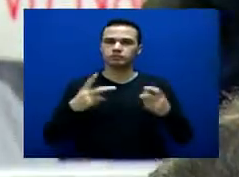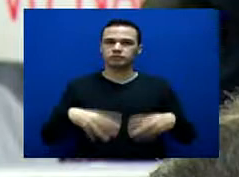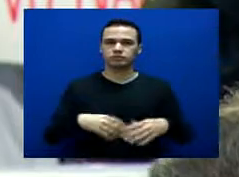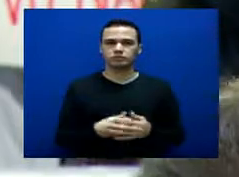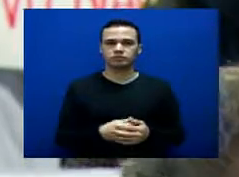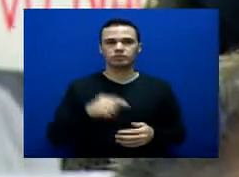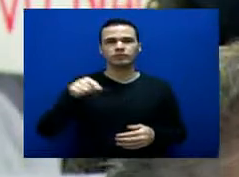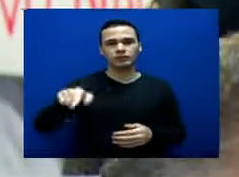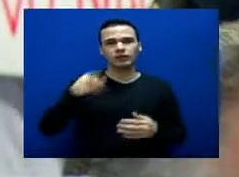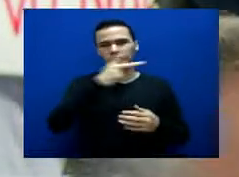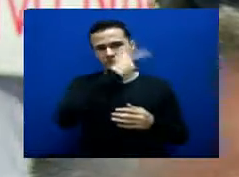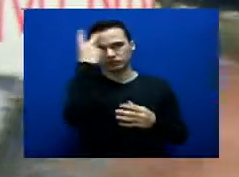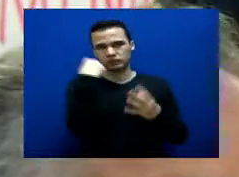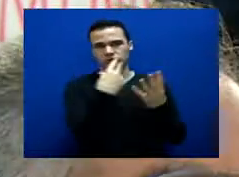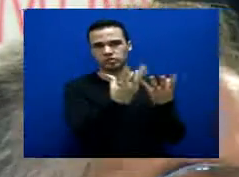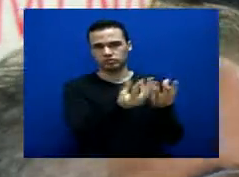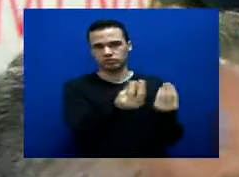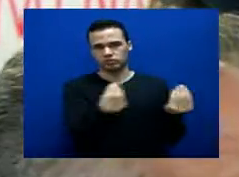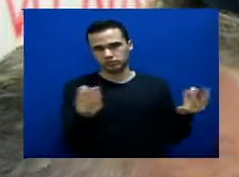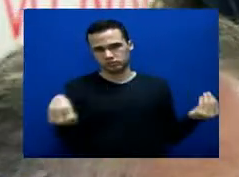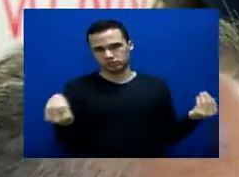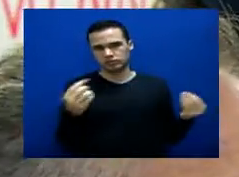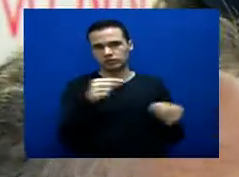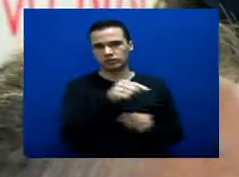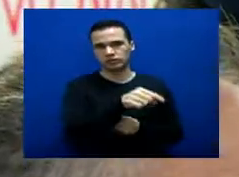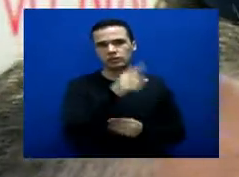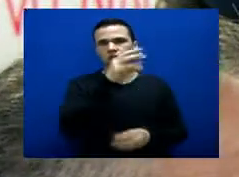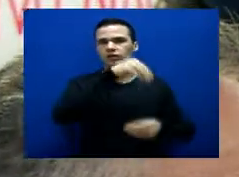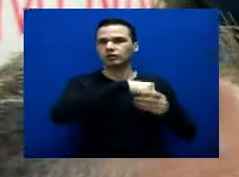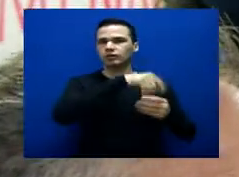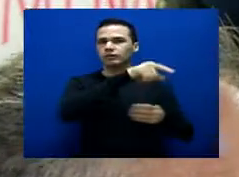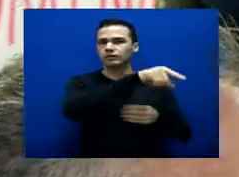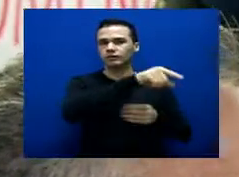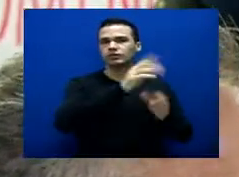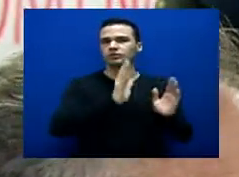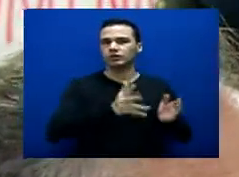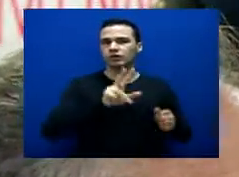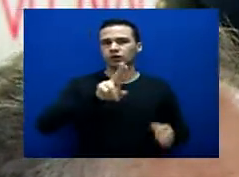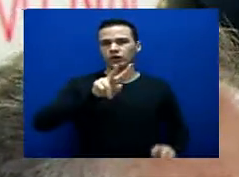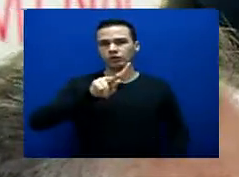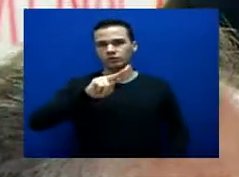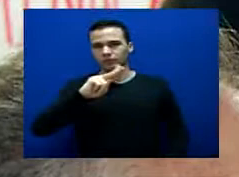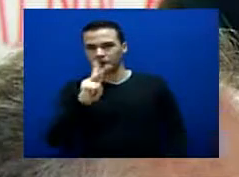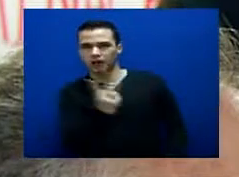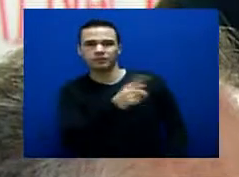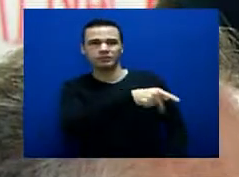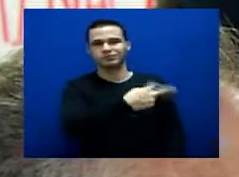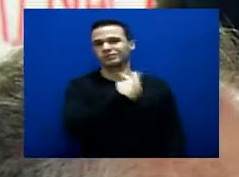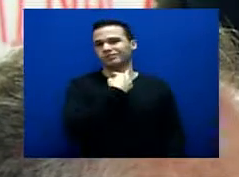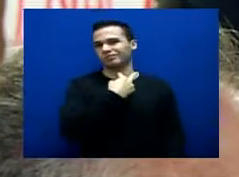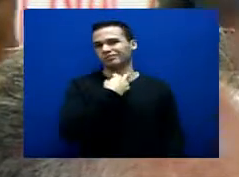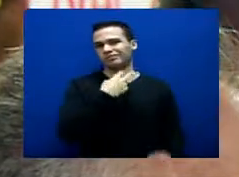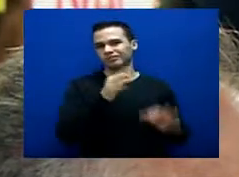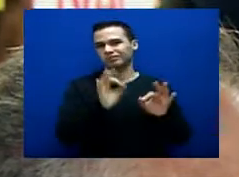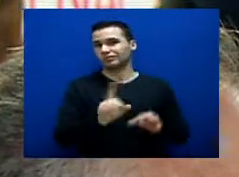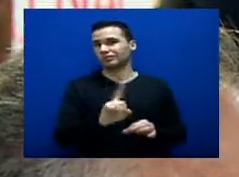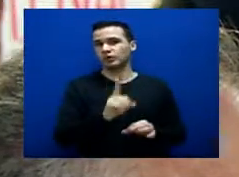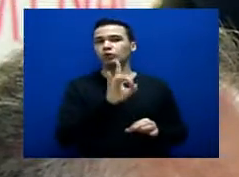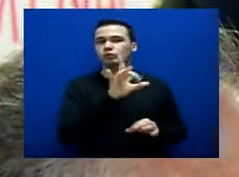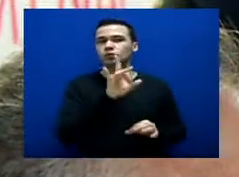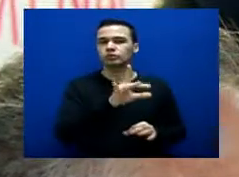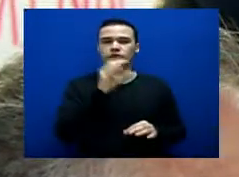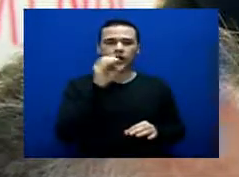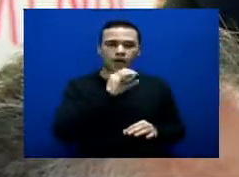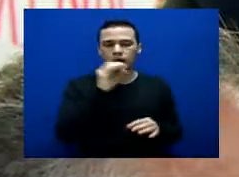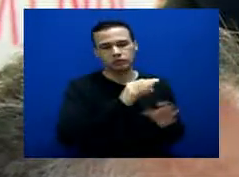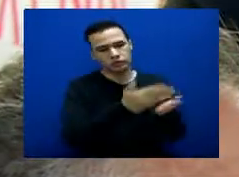esse excesso de pessoas ficam até internadas dentro da UPHs, quando não deveria acontecer isso, deveriam só receber os